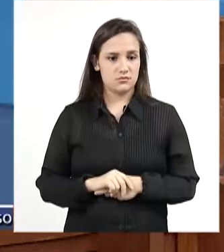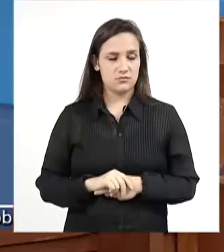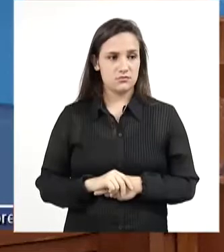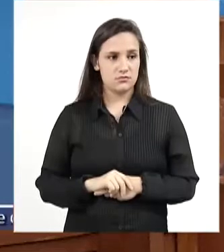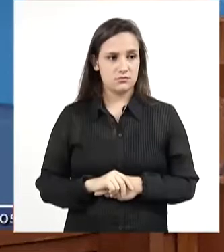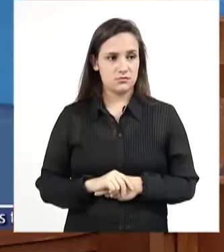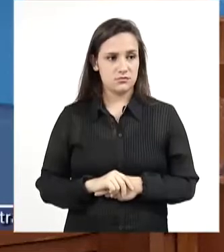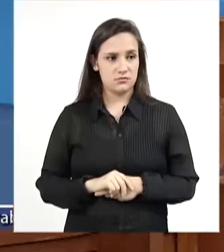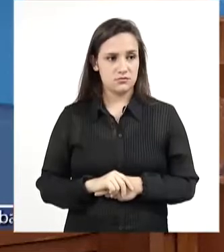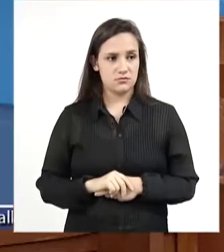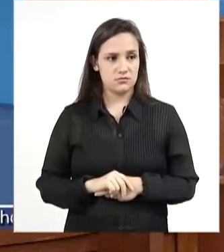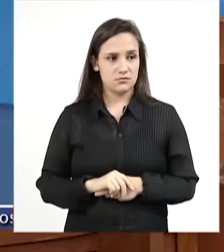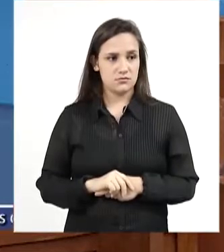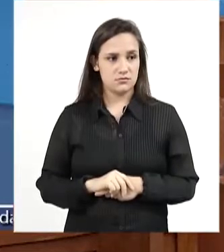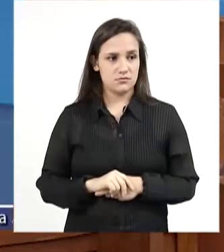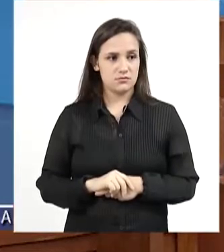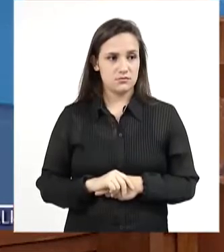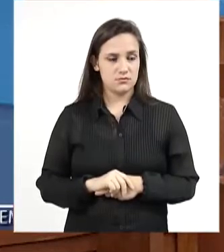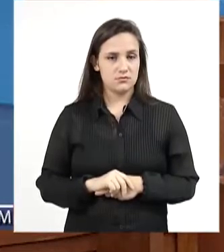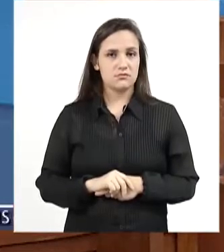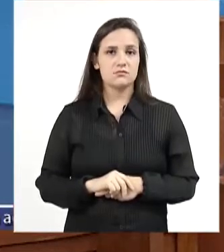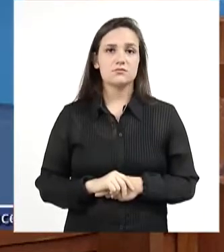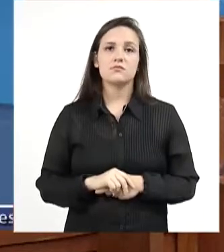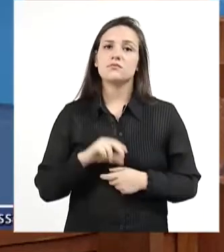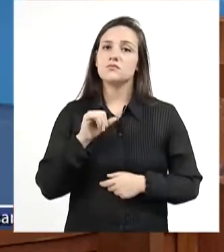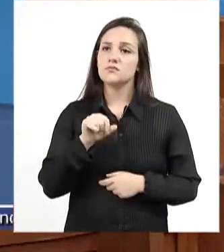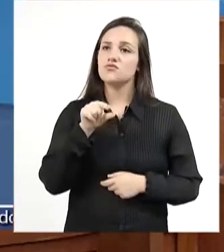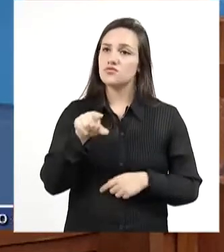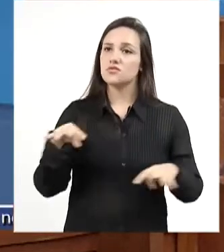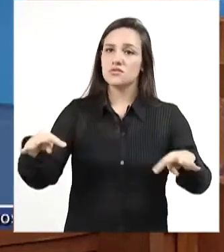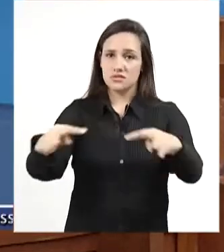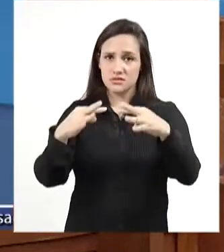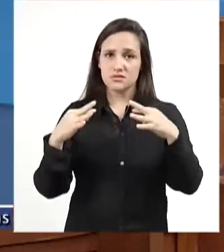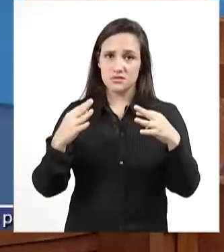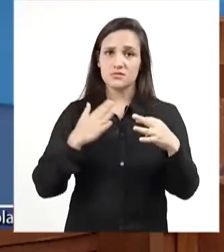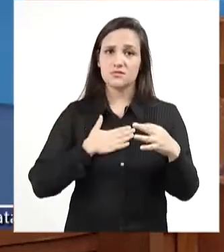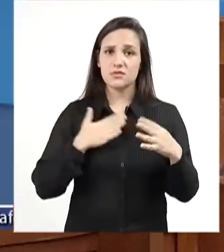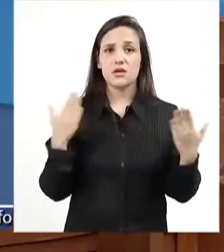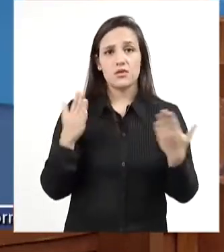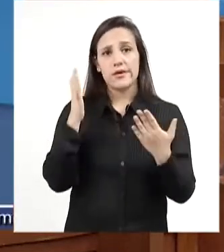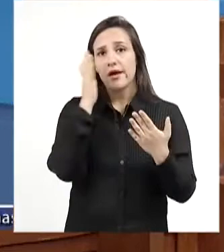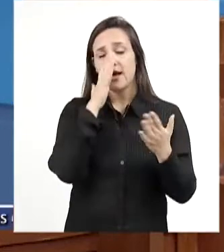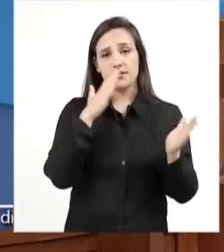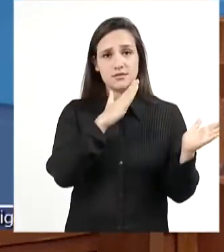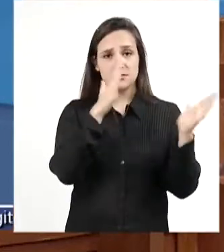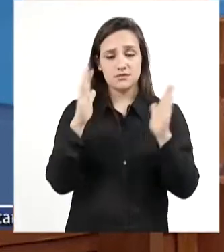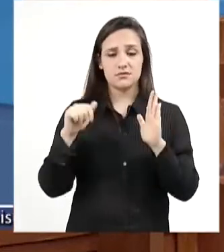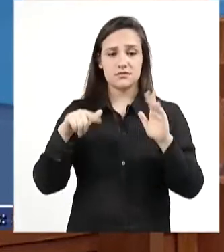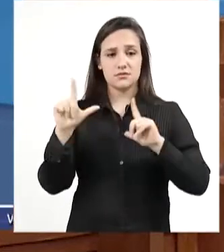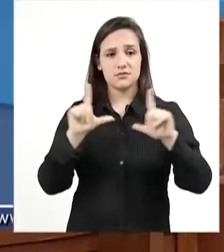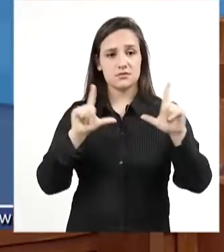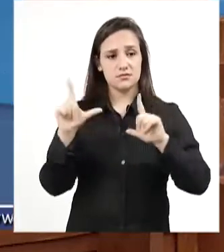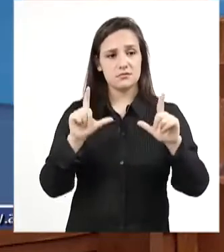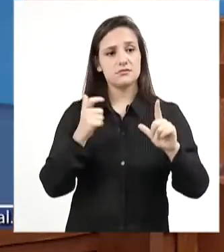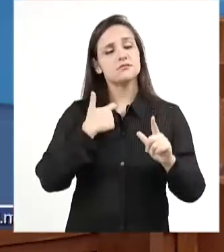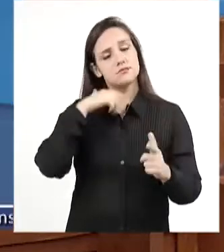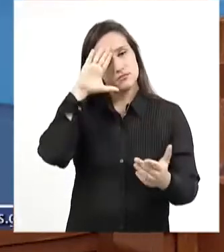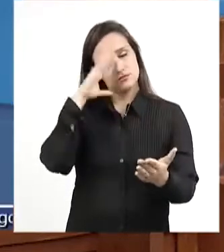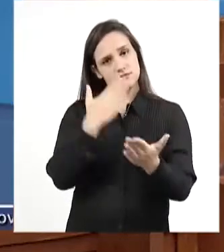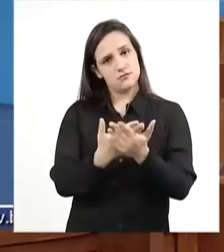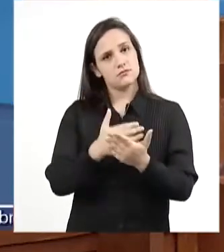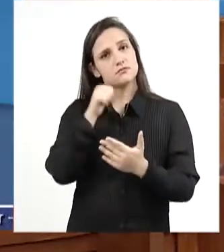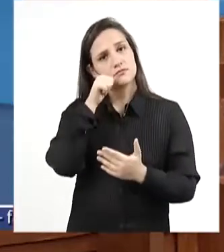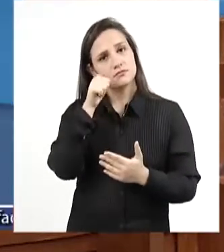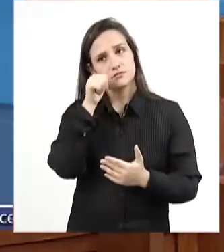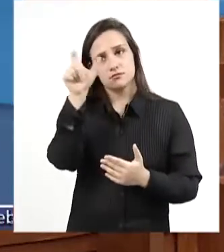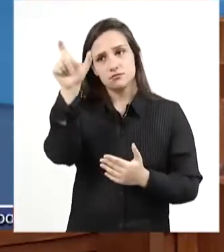É uma pena, viu? Você que está nos ouvindo, que está nos assistindo em casa, eu acredito que a mulher